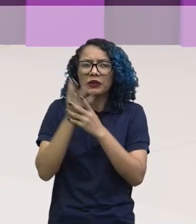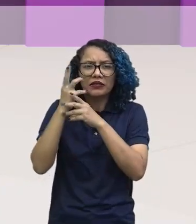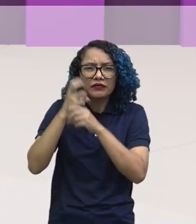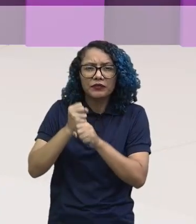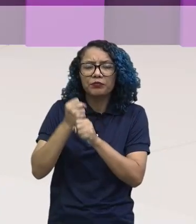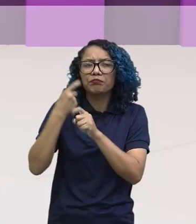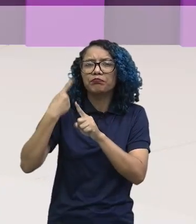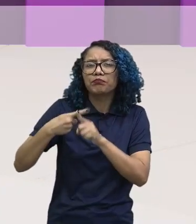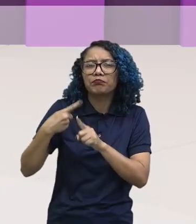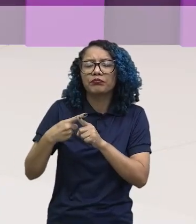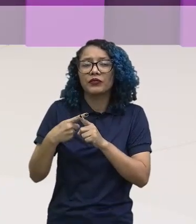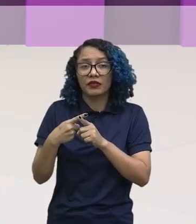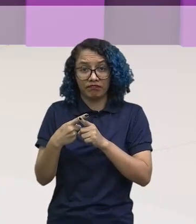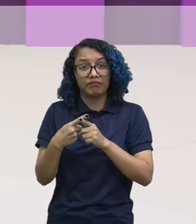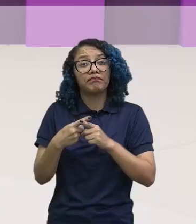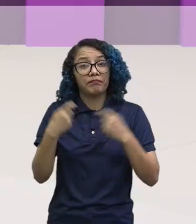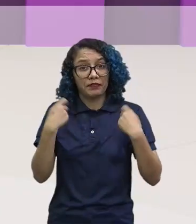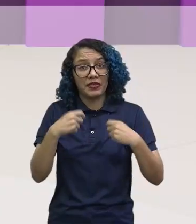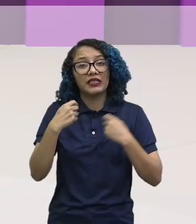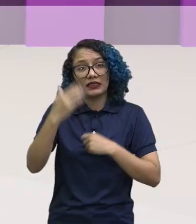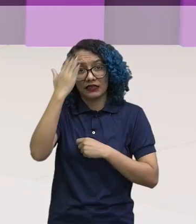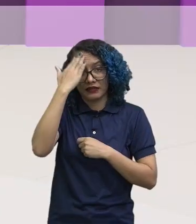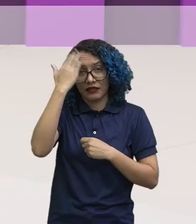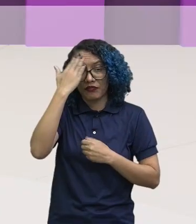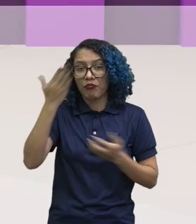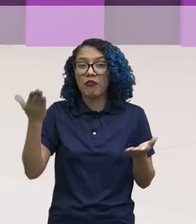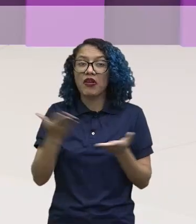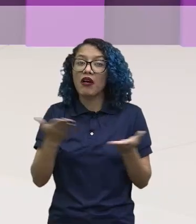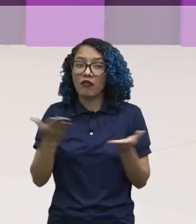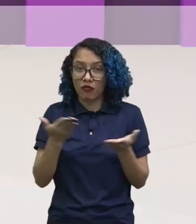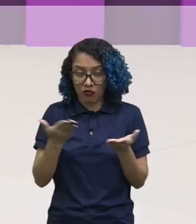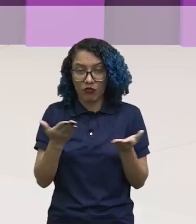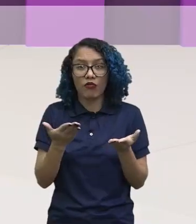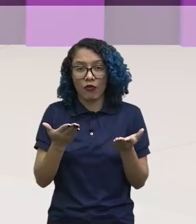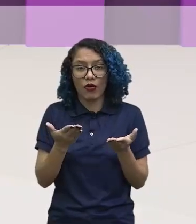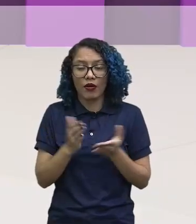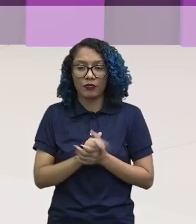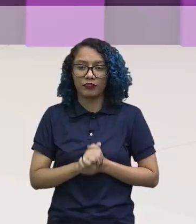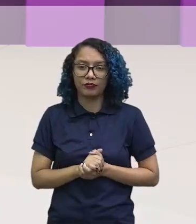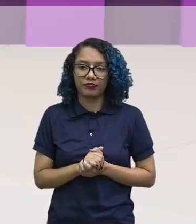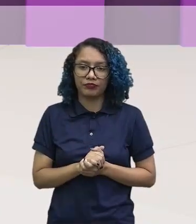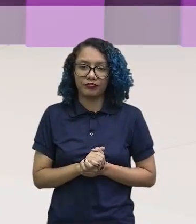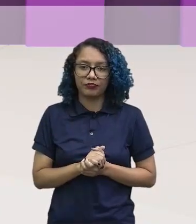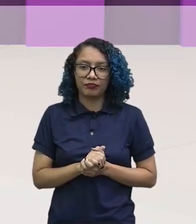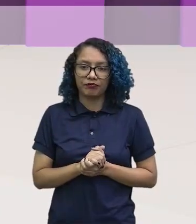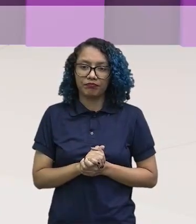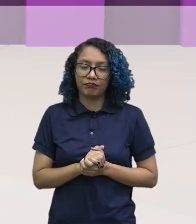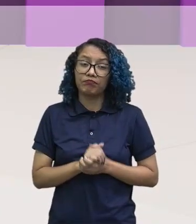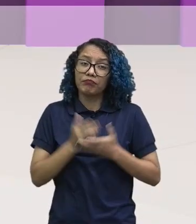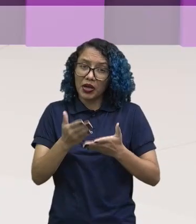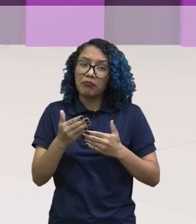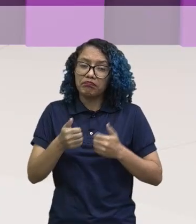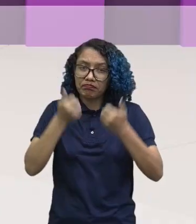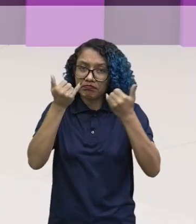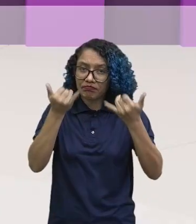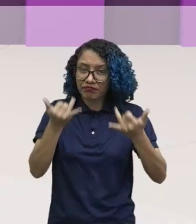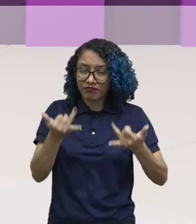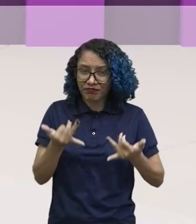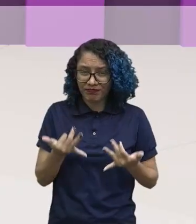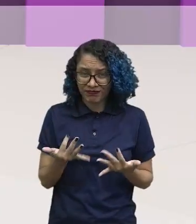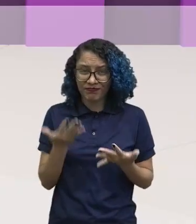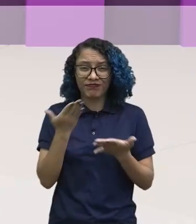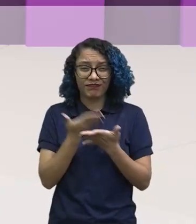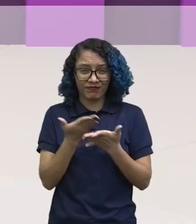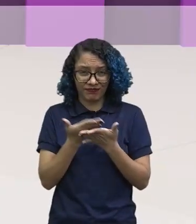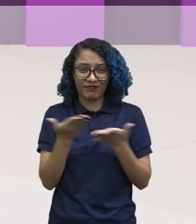vamos precisar desse conhecimento nessa aula para a gente trabalhar aqui o tema que será tratado nesta específica